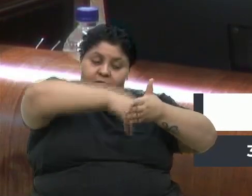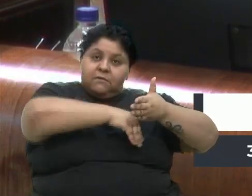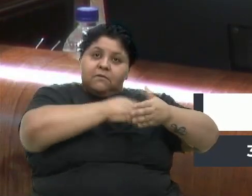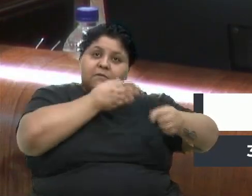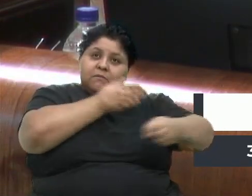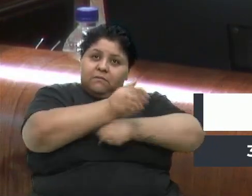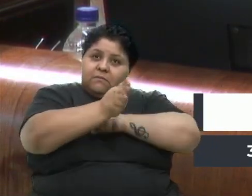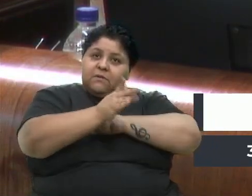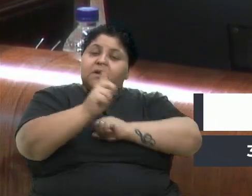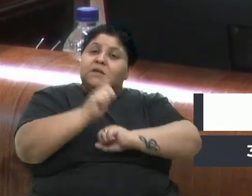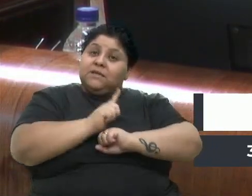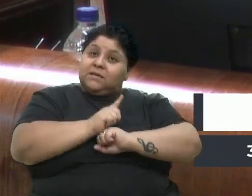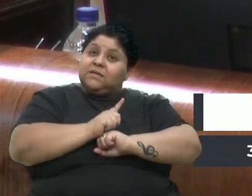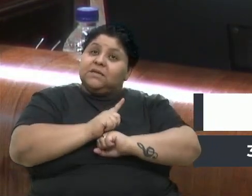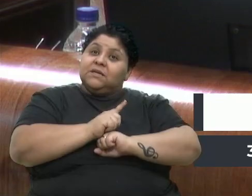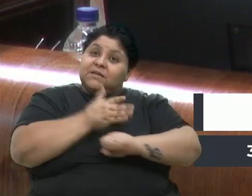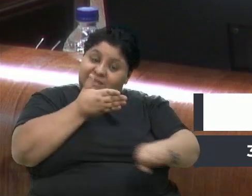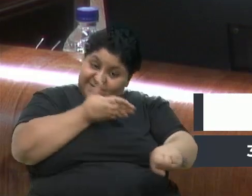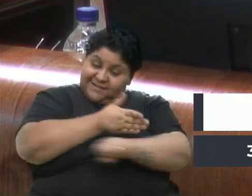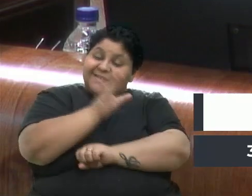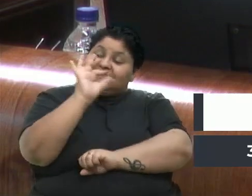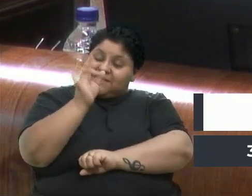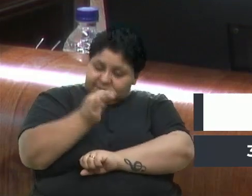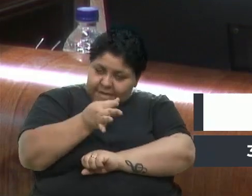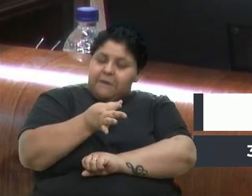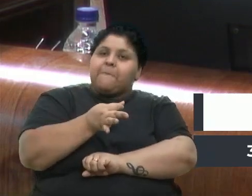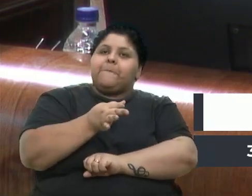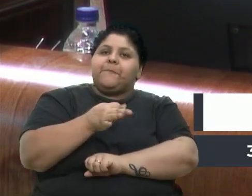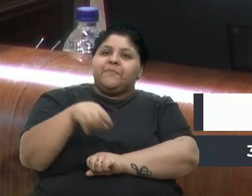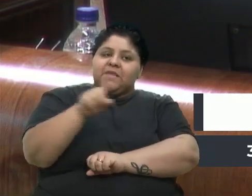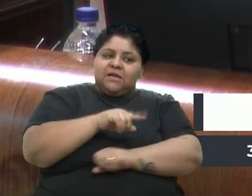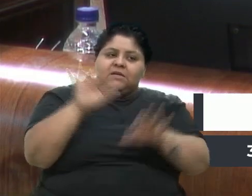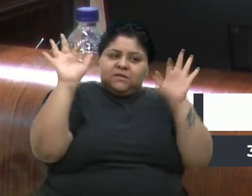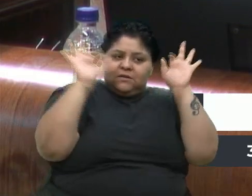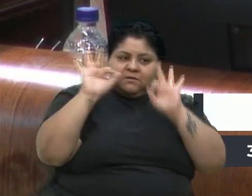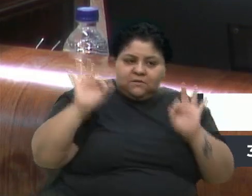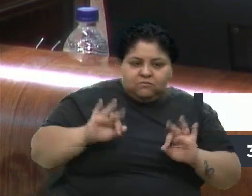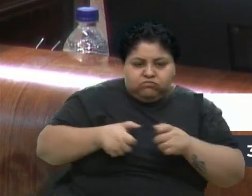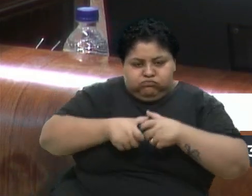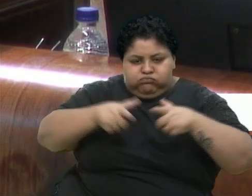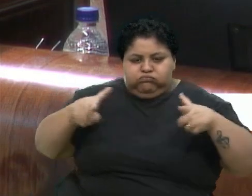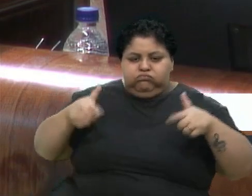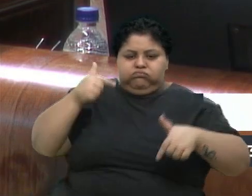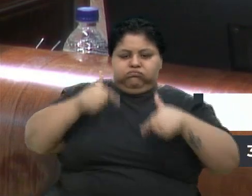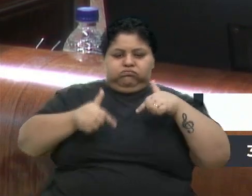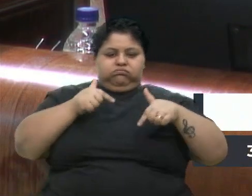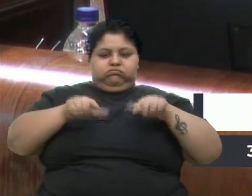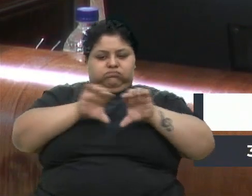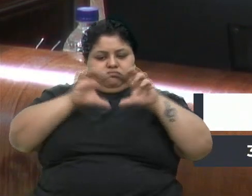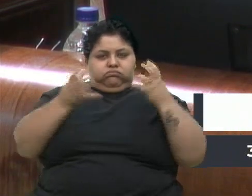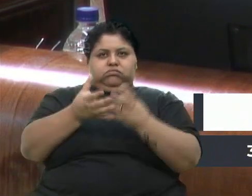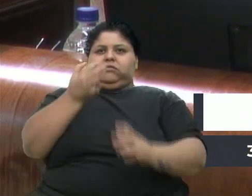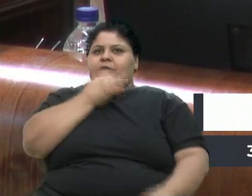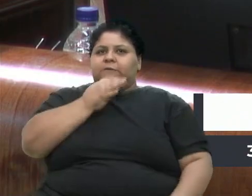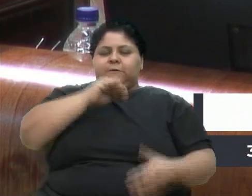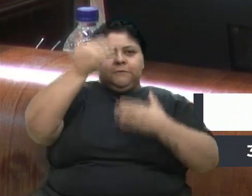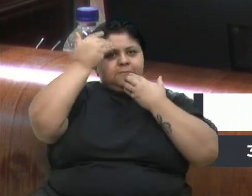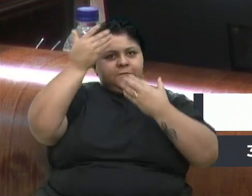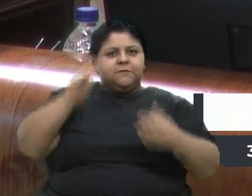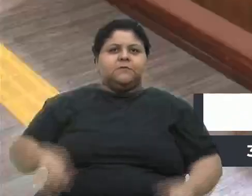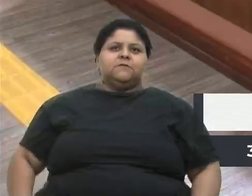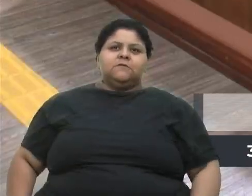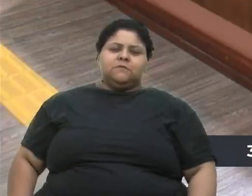Então, temos essa participação, com certeza, e a gente fica feliz que vai ser um grande trabalho para a comunidade de Caxias do Sul. Obrigado,